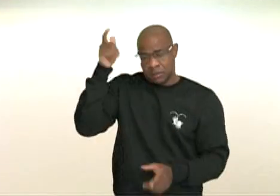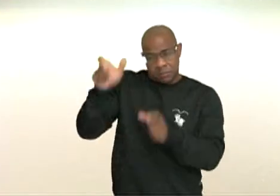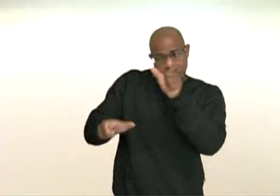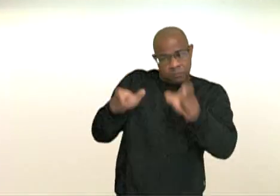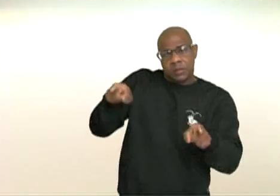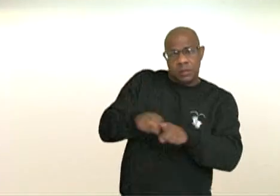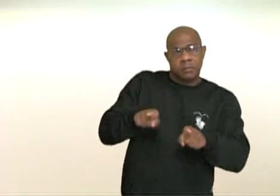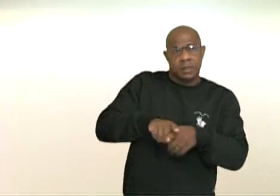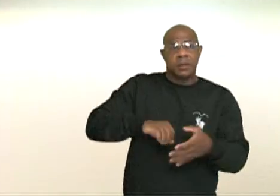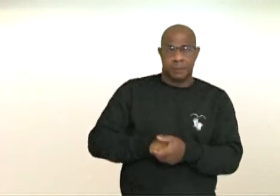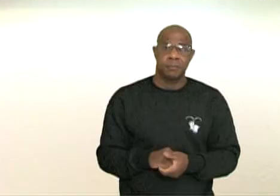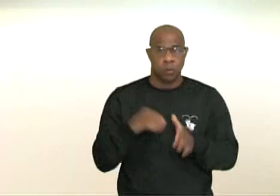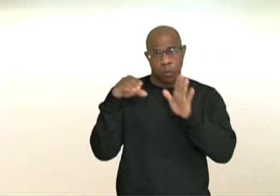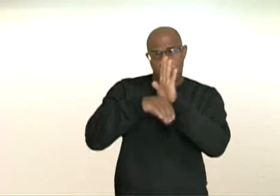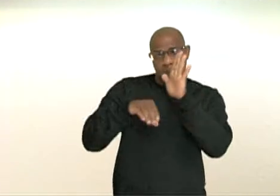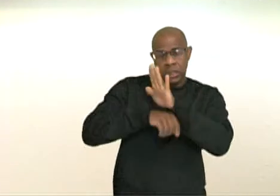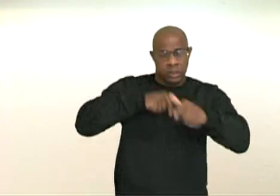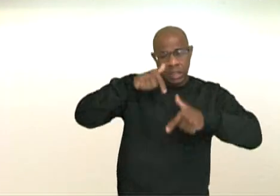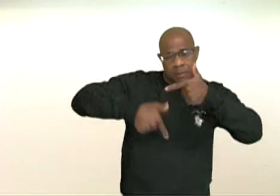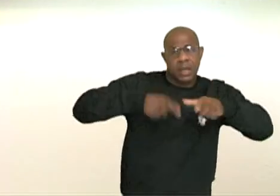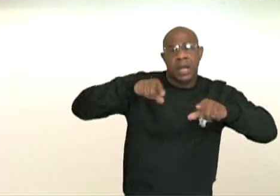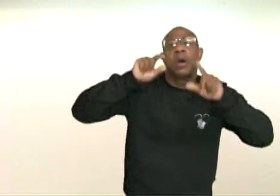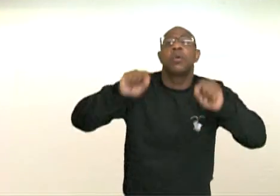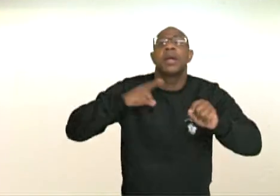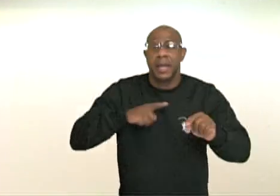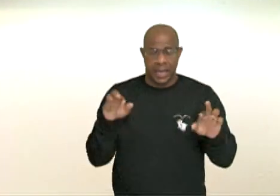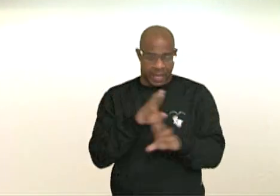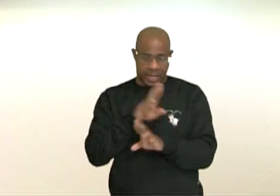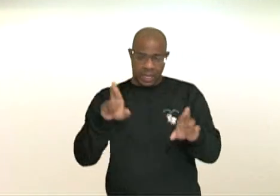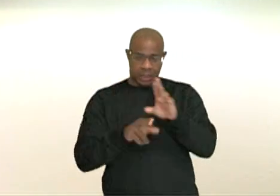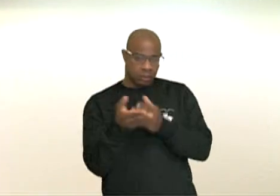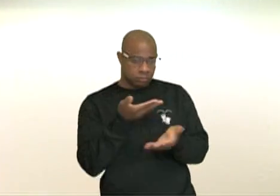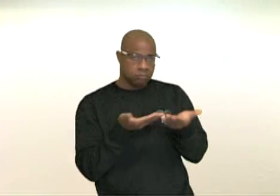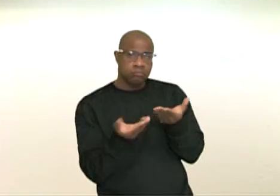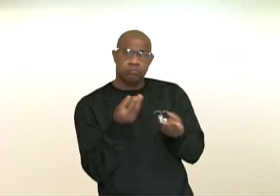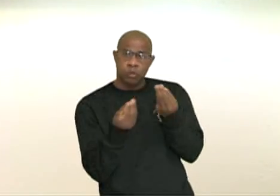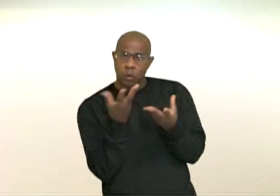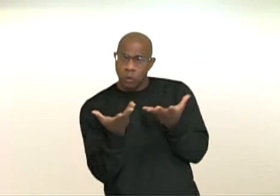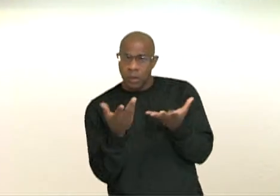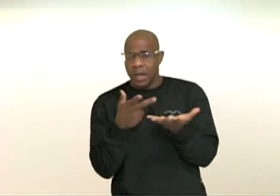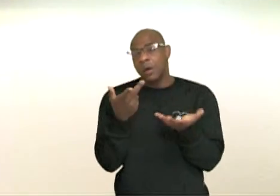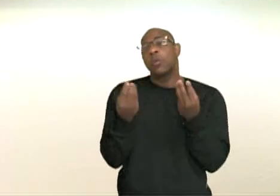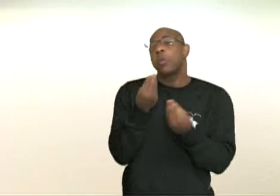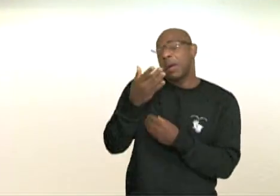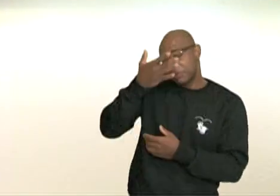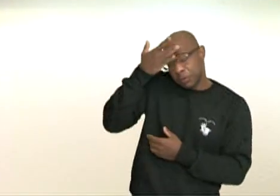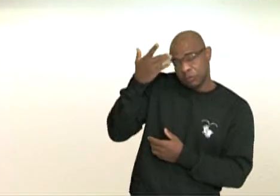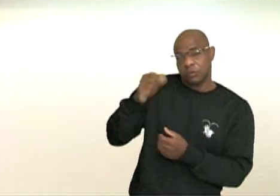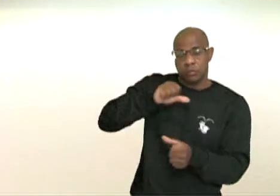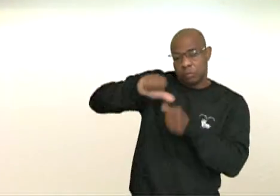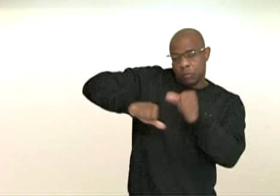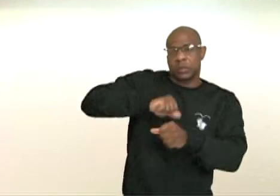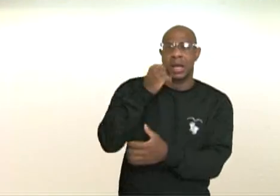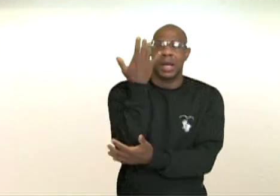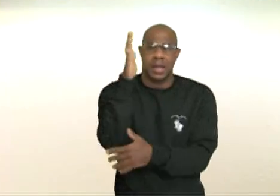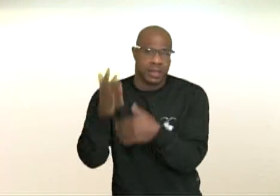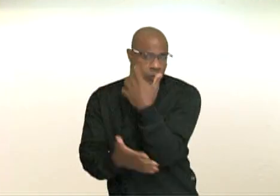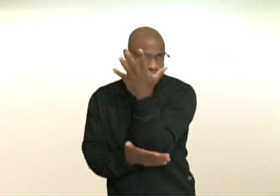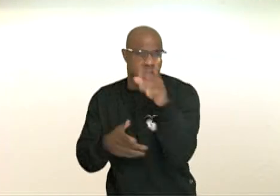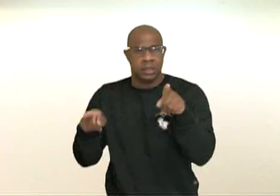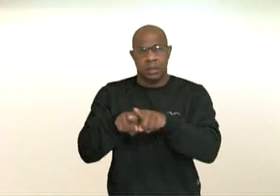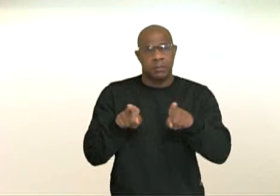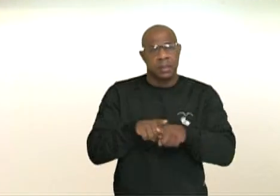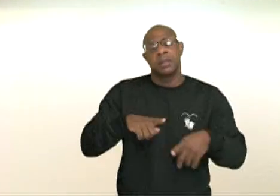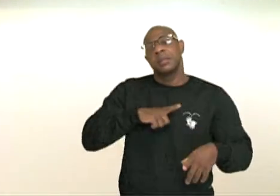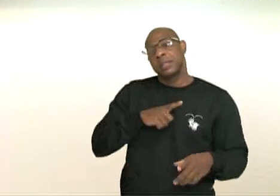de trabalho para o Karl Marx é sempre essa relação entre o quanto o indivíduo modifica a natureza e a partir disso vai